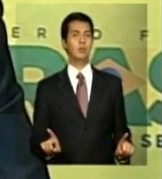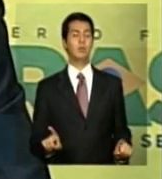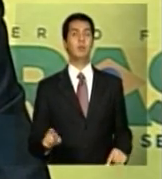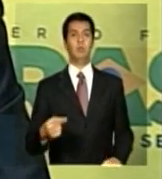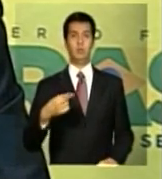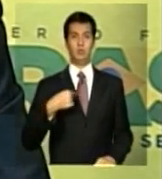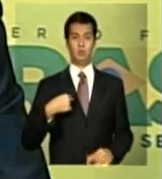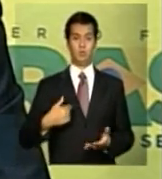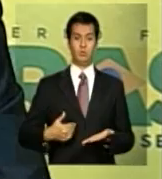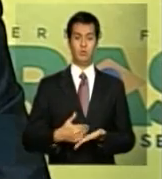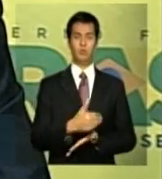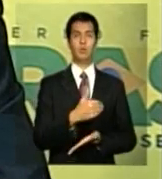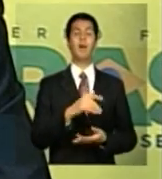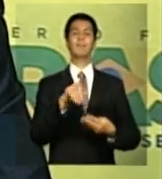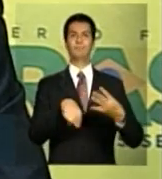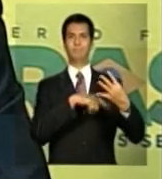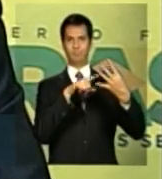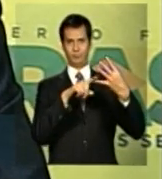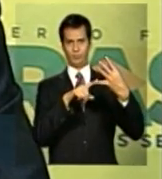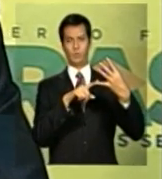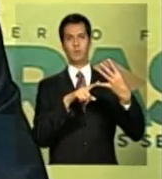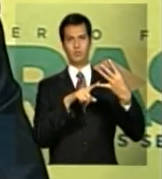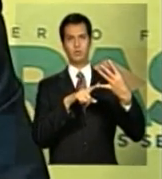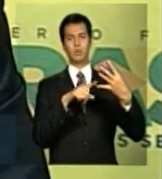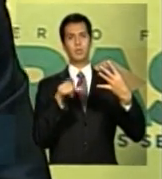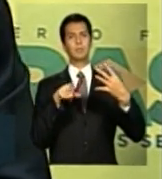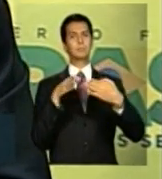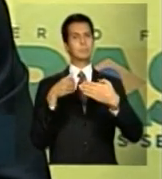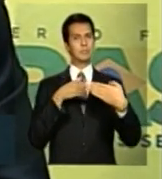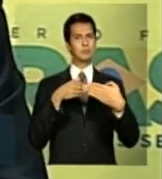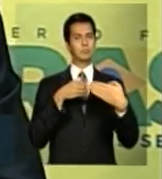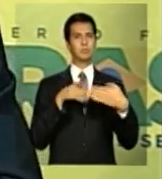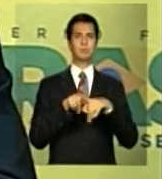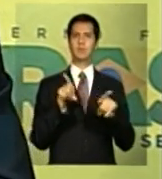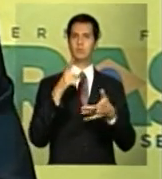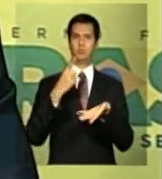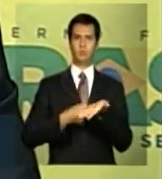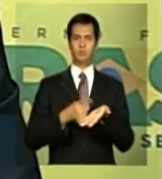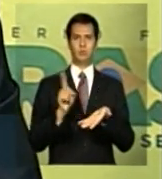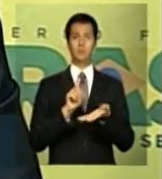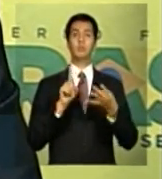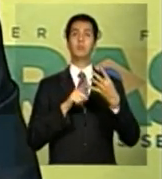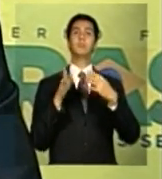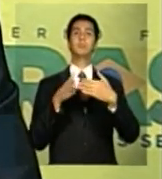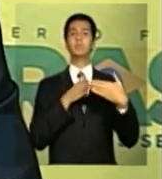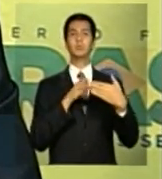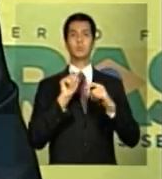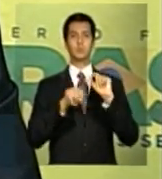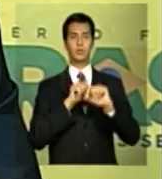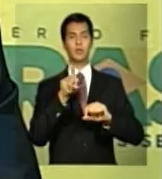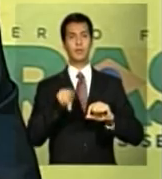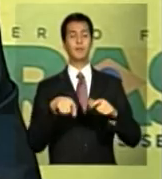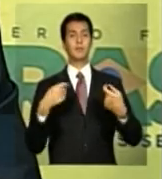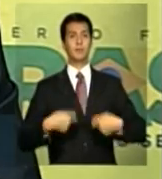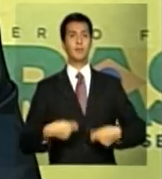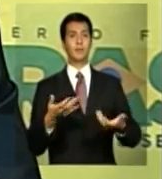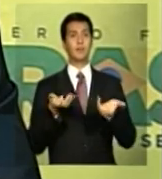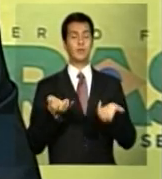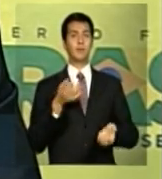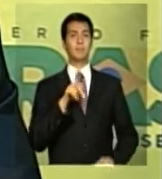e havia um quarto ponto, que era uma reivindicação, que não fazia parte do acordo, mas que era muito relevante, que era a aprovação do